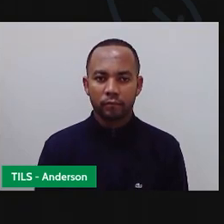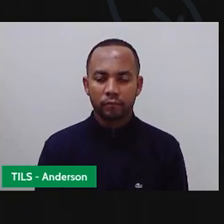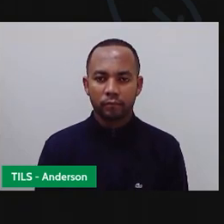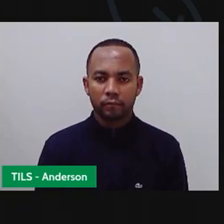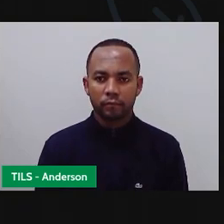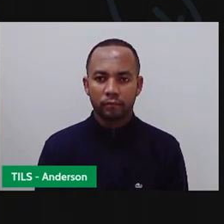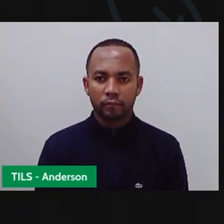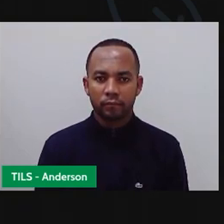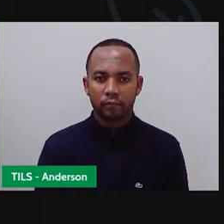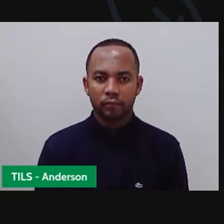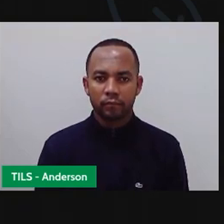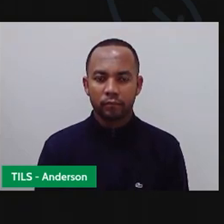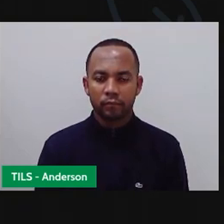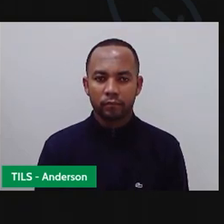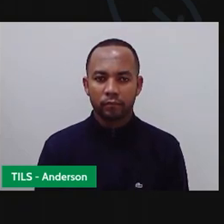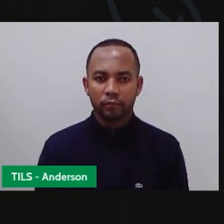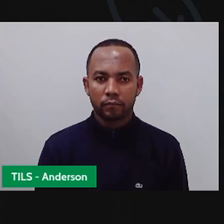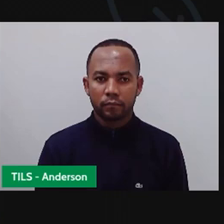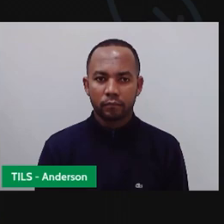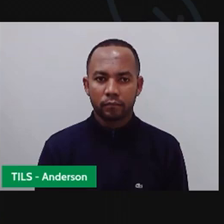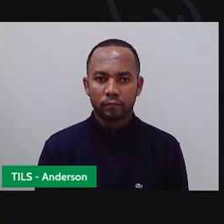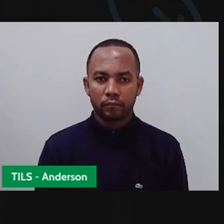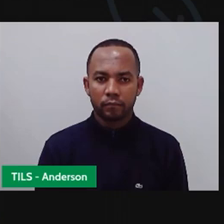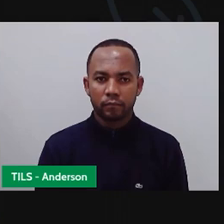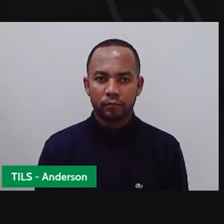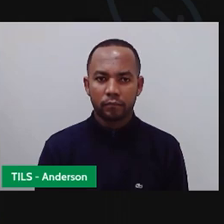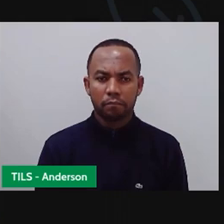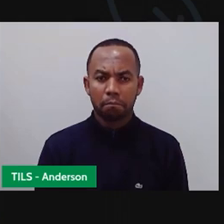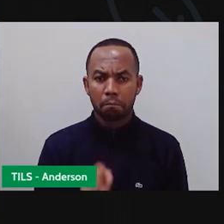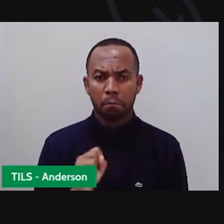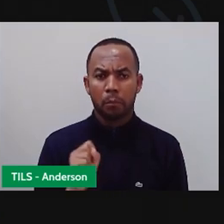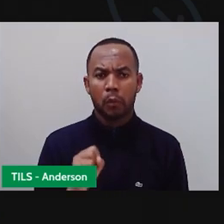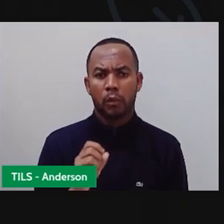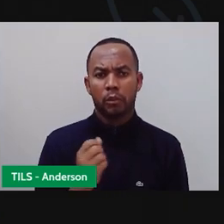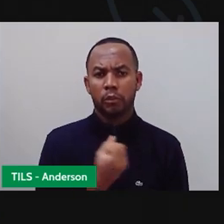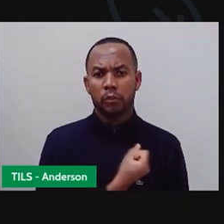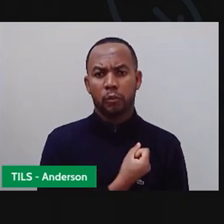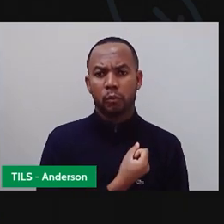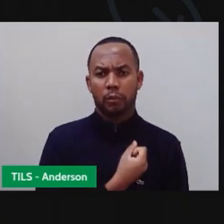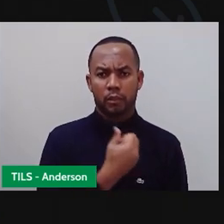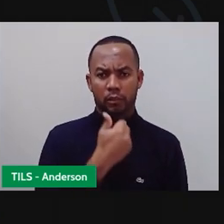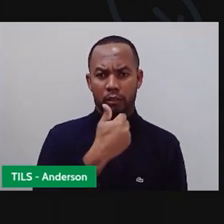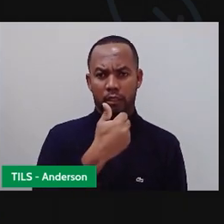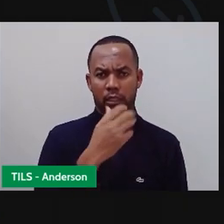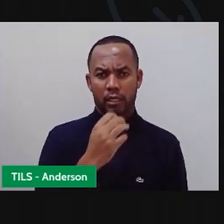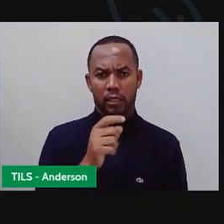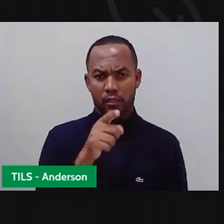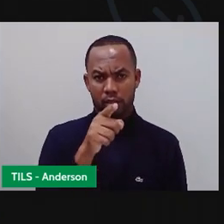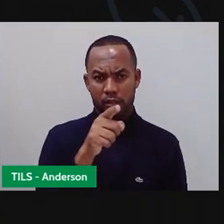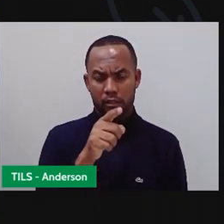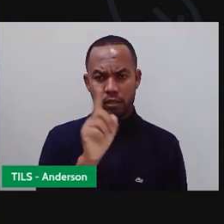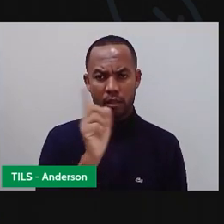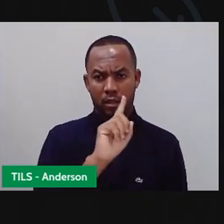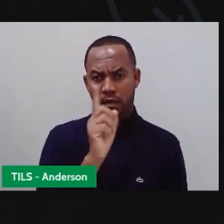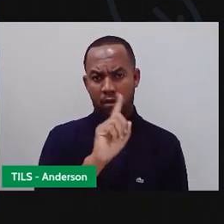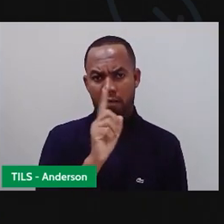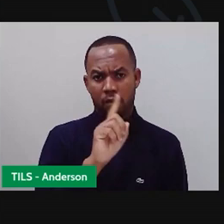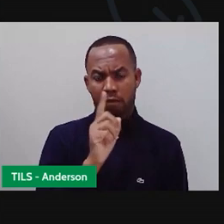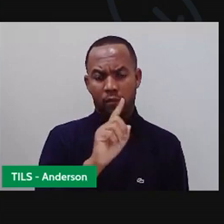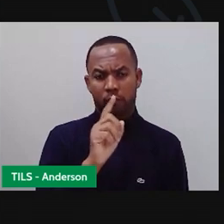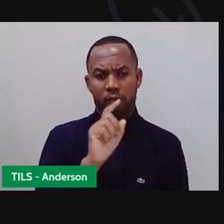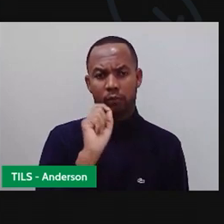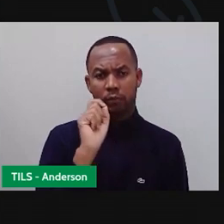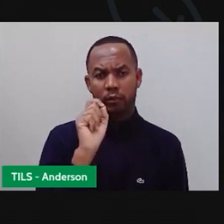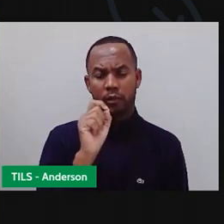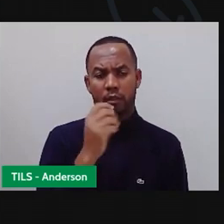19 e é isso pronto eu posso colocar o numeral 10 aqui na unidade não posso